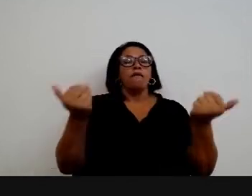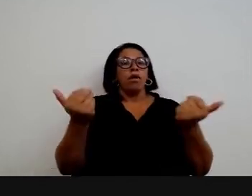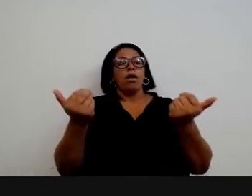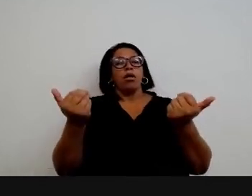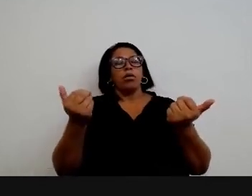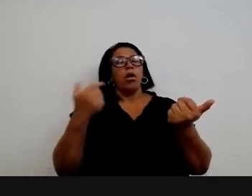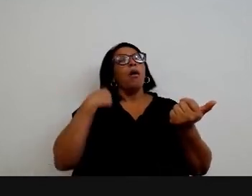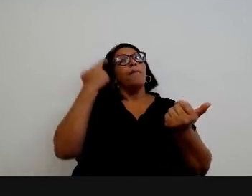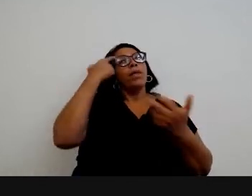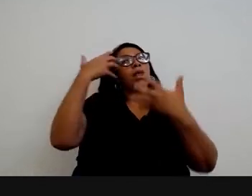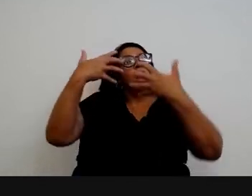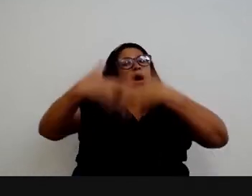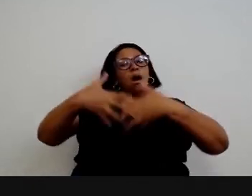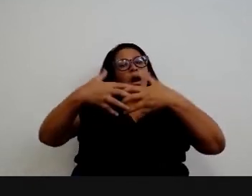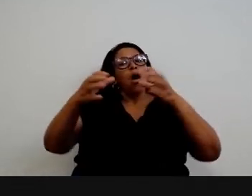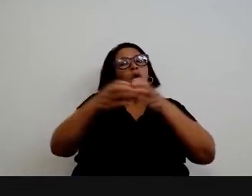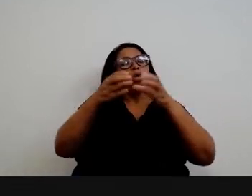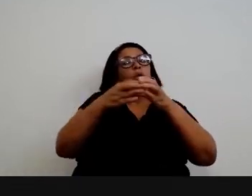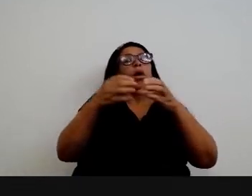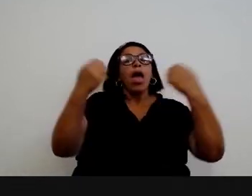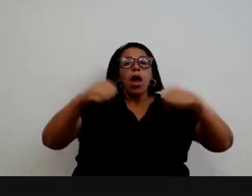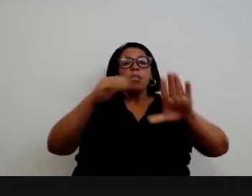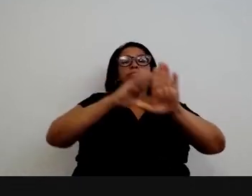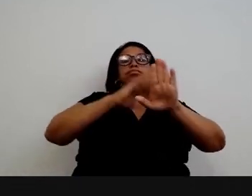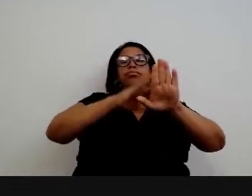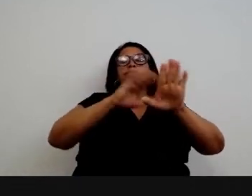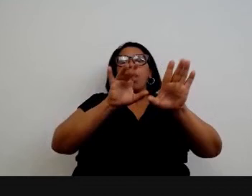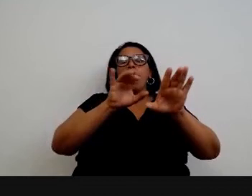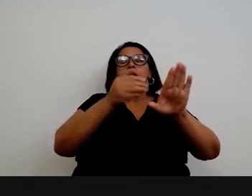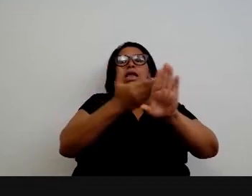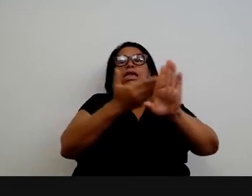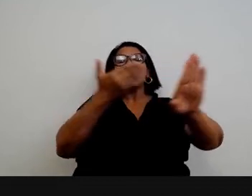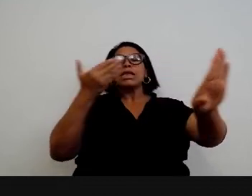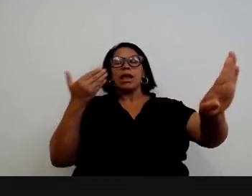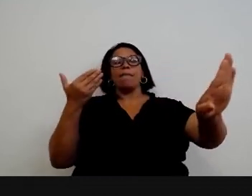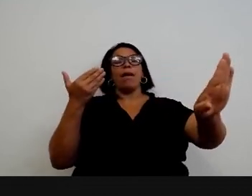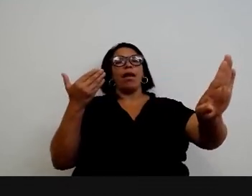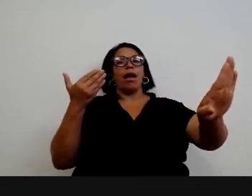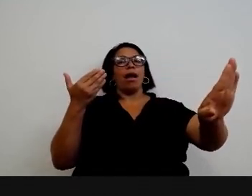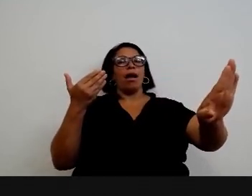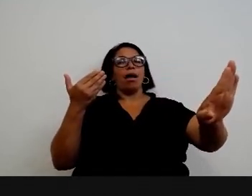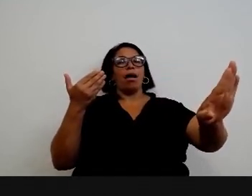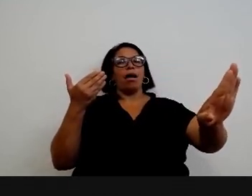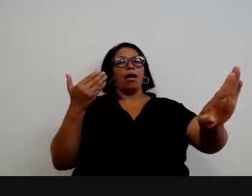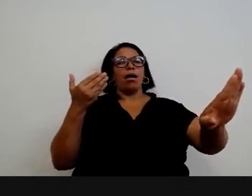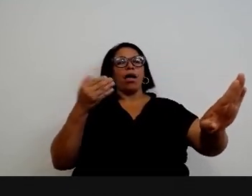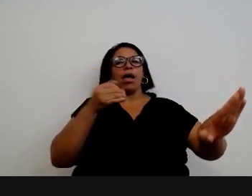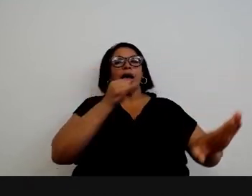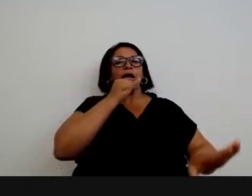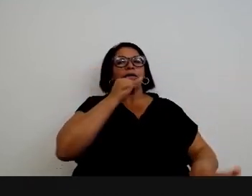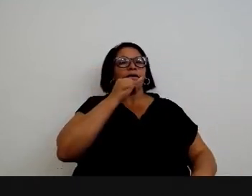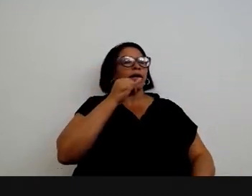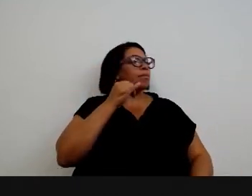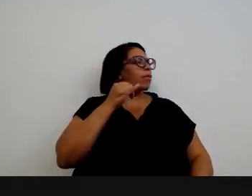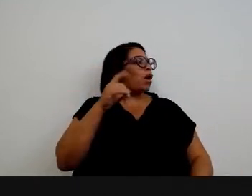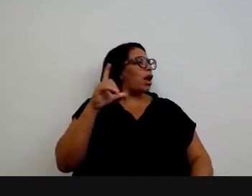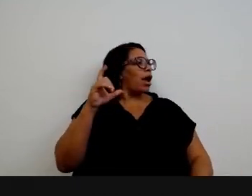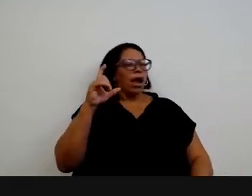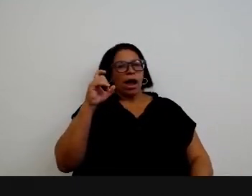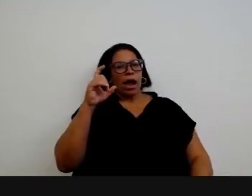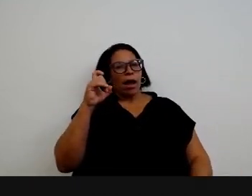eu pensar na construção coletiva, eu preciso abrir mão de mim. Você consegue abrir mão disso aqui, Corina? Hoje? Isso aqui é uma câmera de selfie. Né?